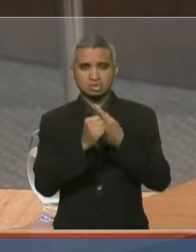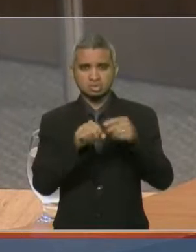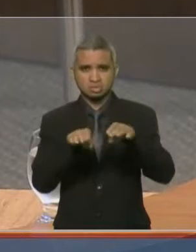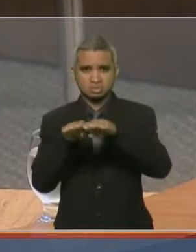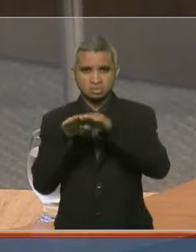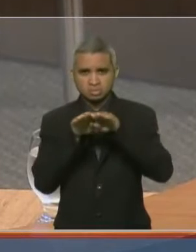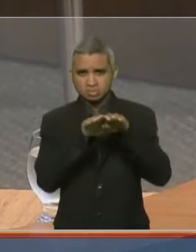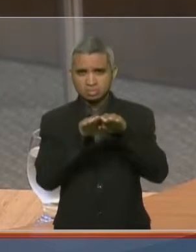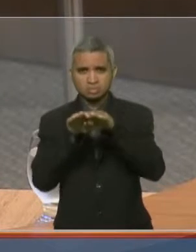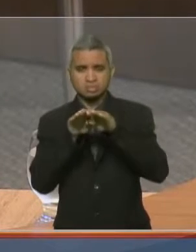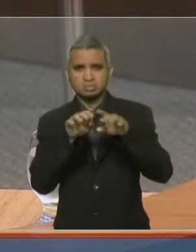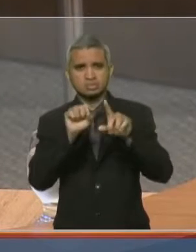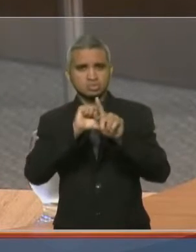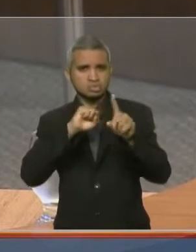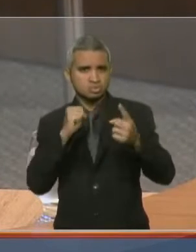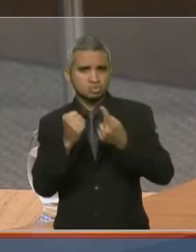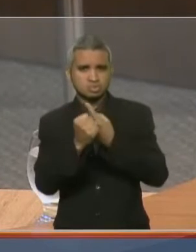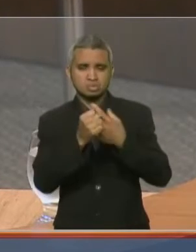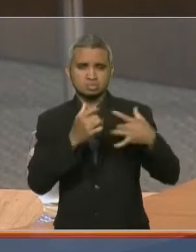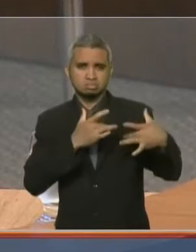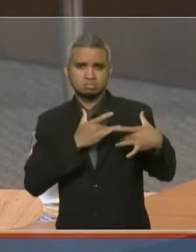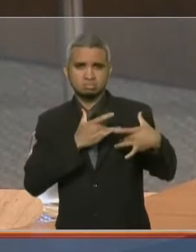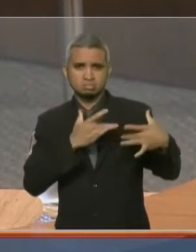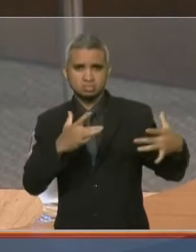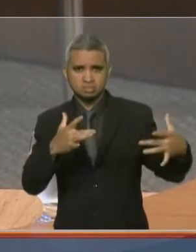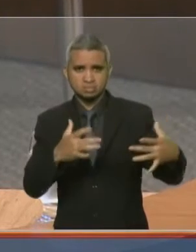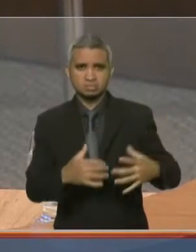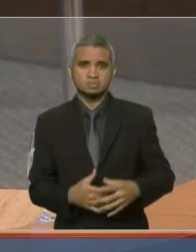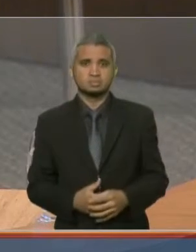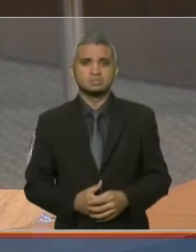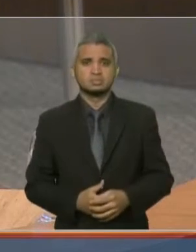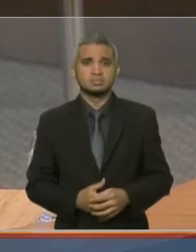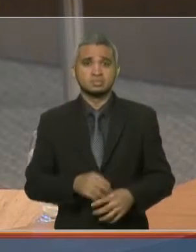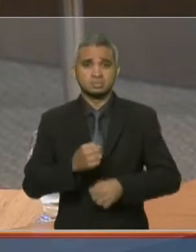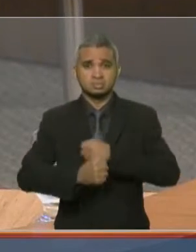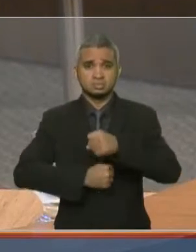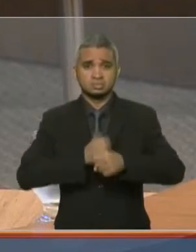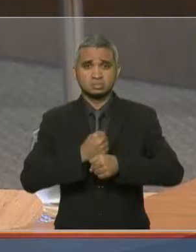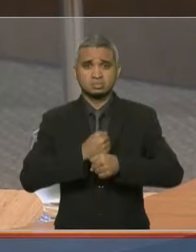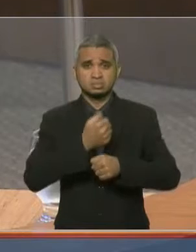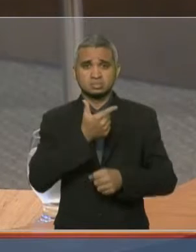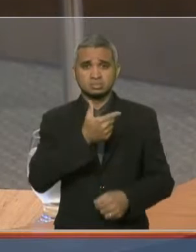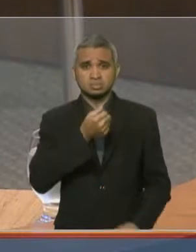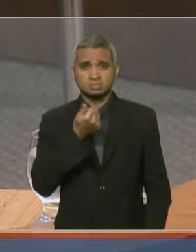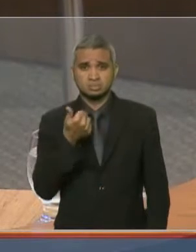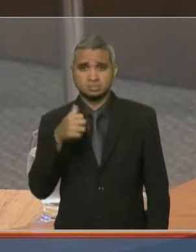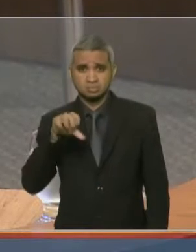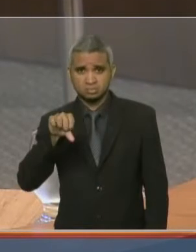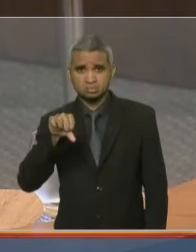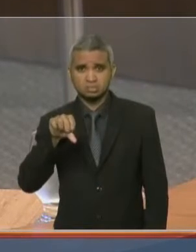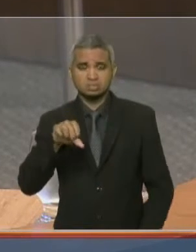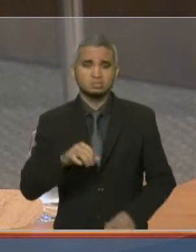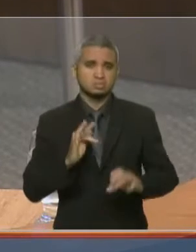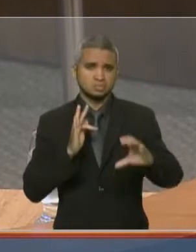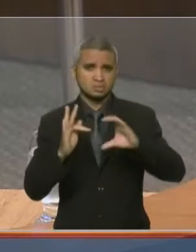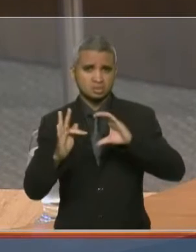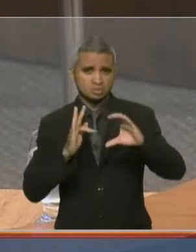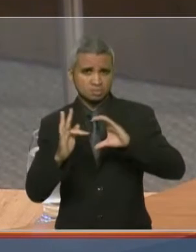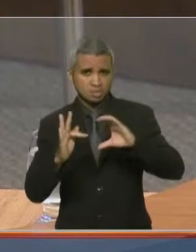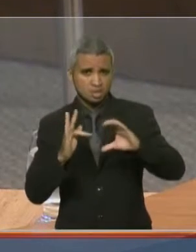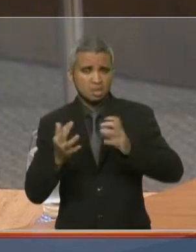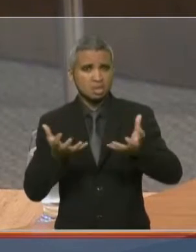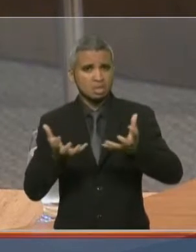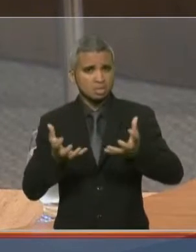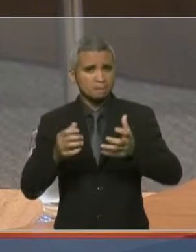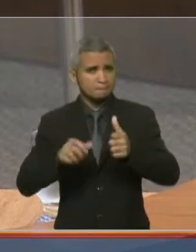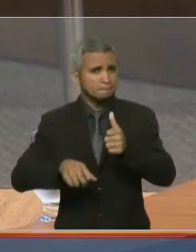uma sociedade solidária. E neste ano de 2019, a campanha da fraternidade quer, em